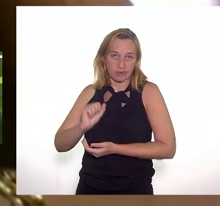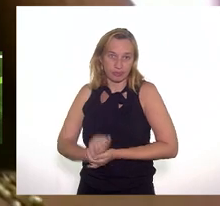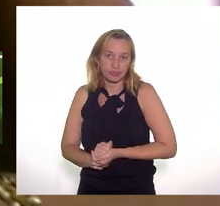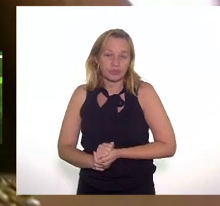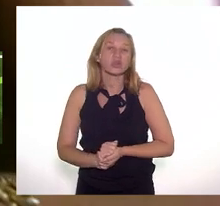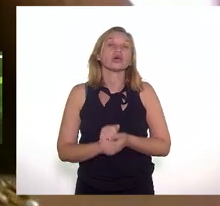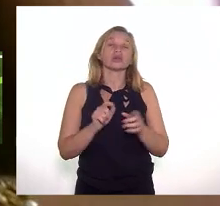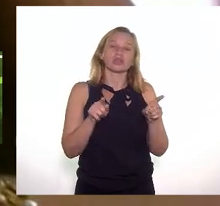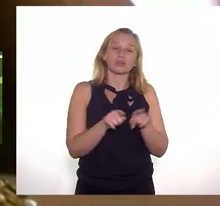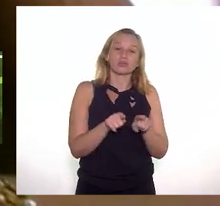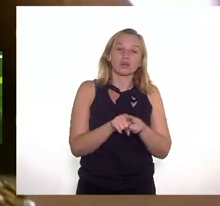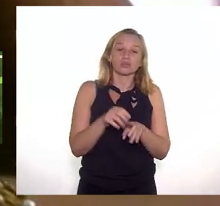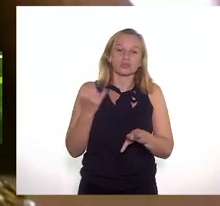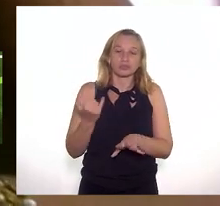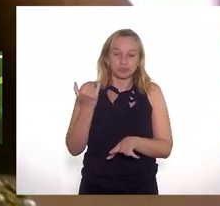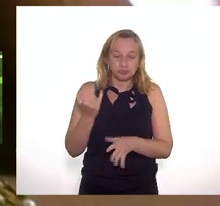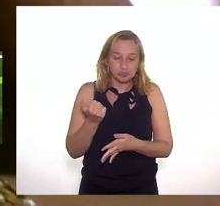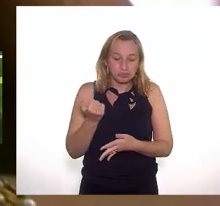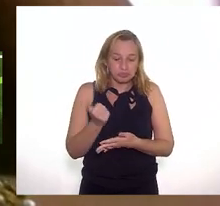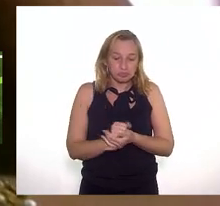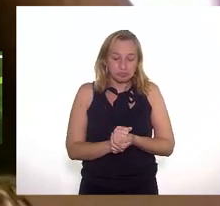também